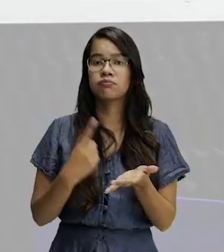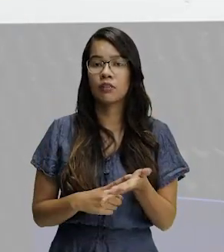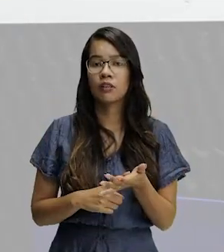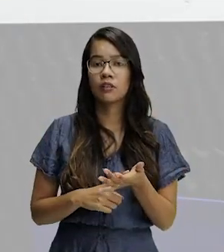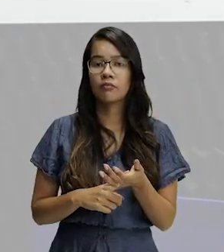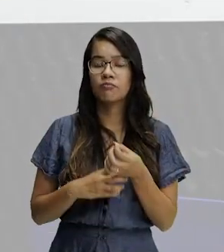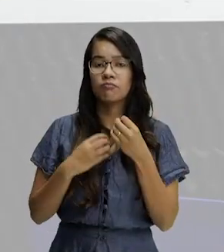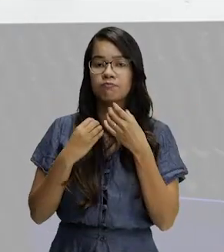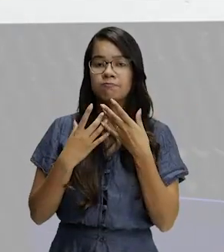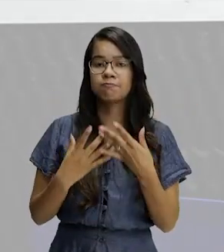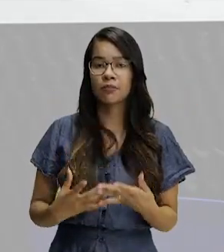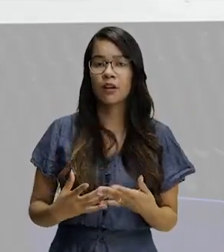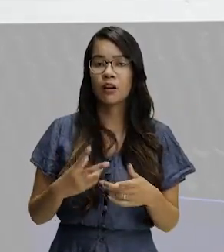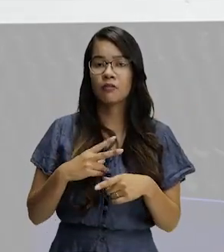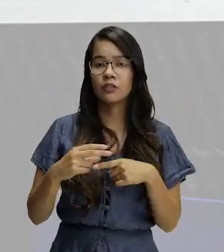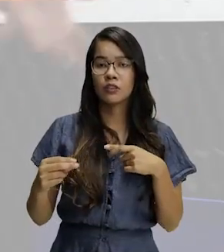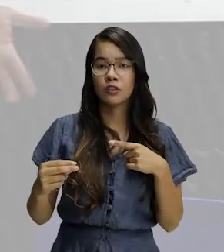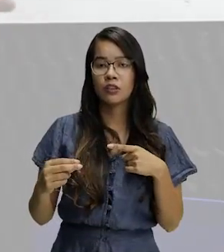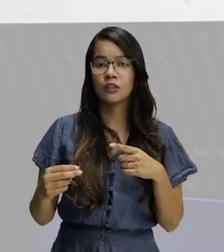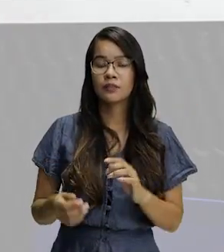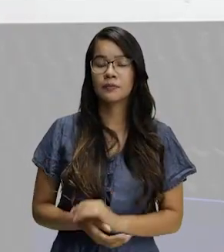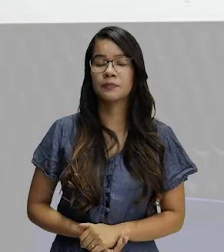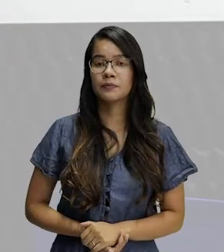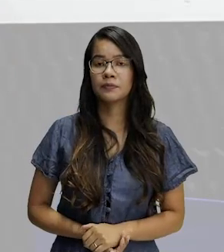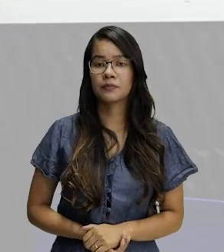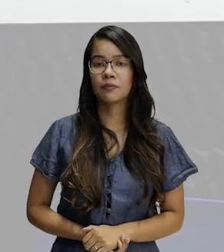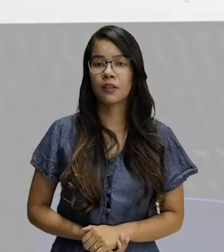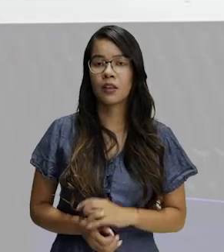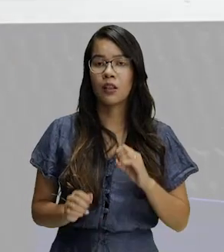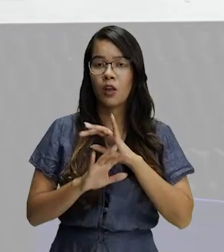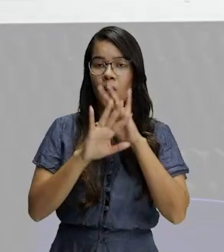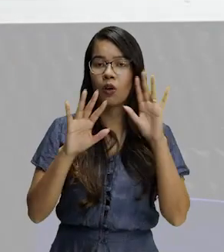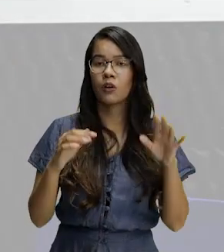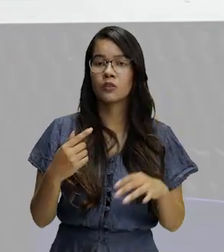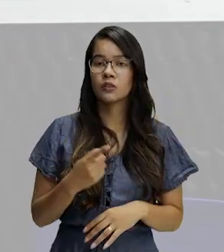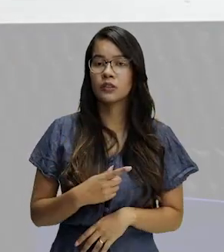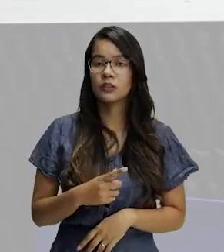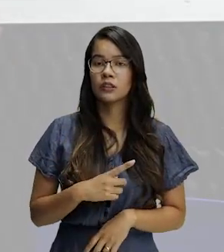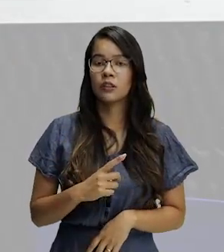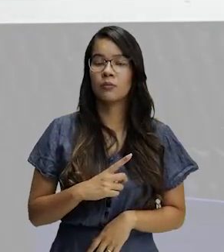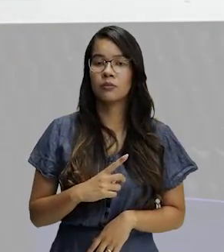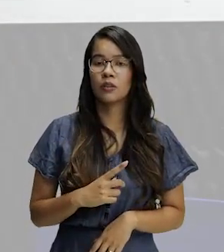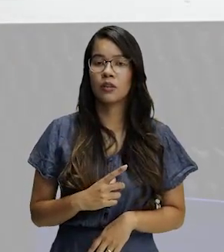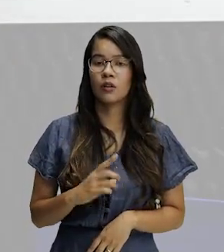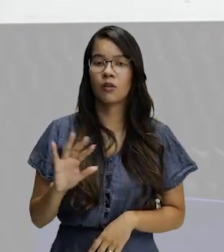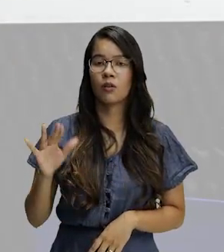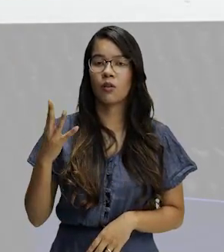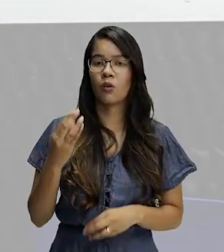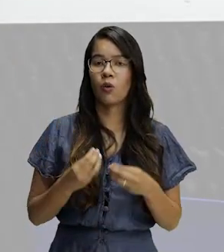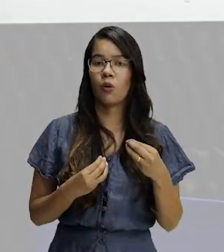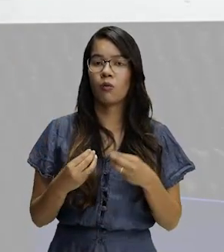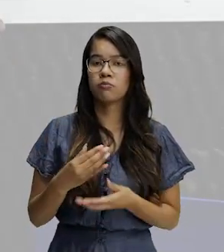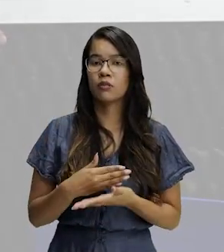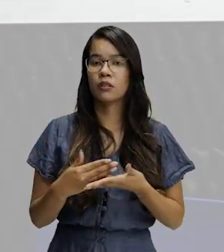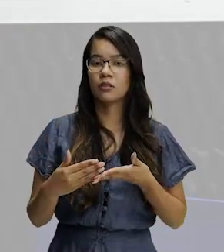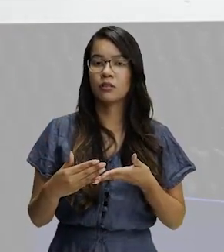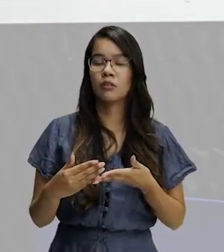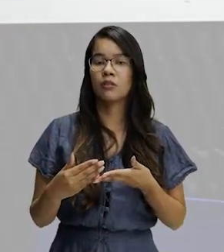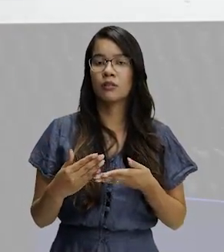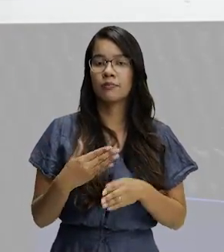teria favorecido a vitória dos aliados. É lógico que nós temos acontecimentos como a entrada do Brasil em